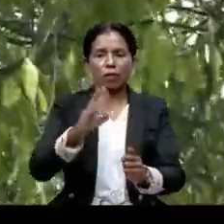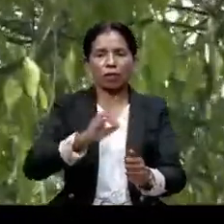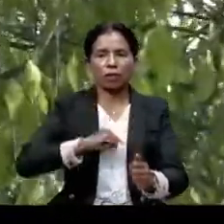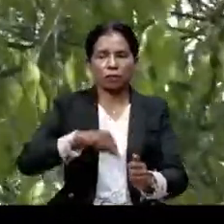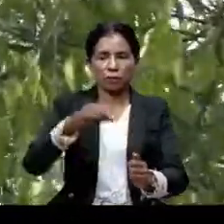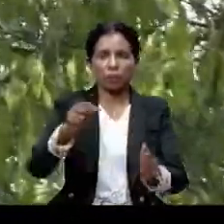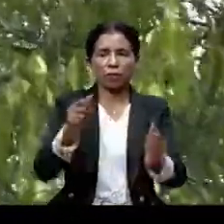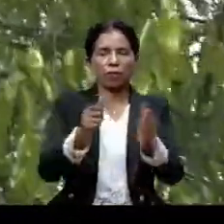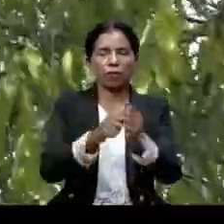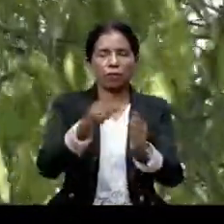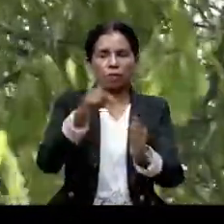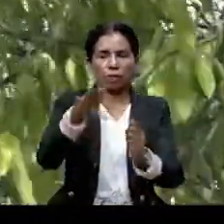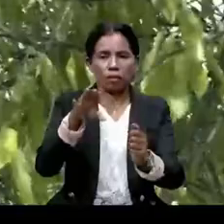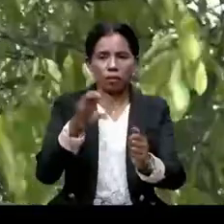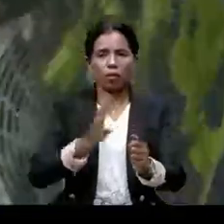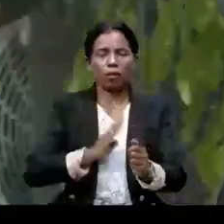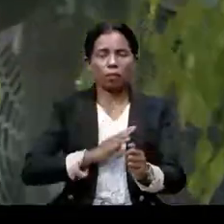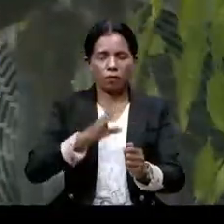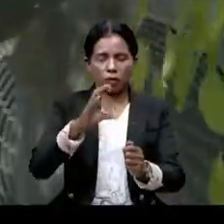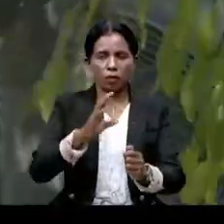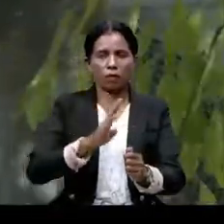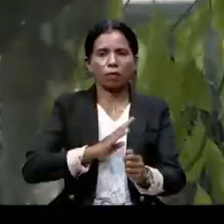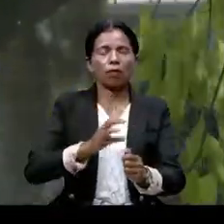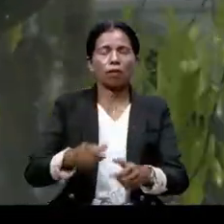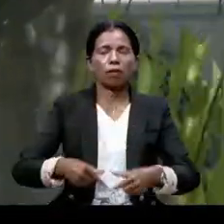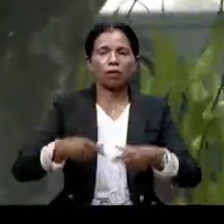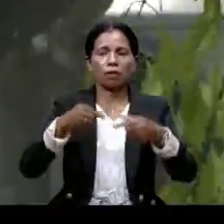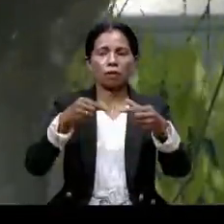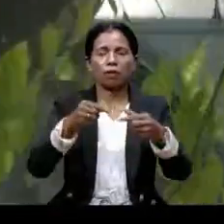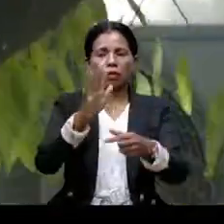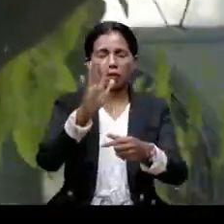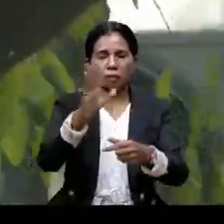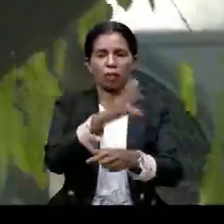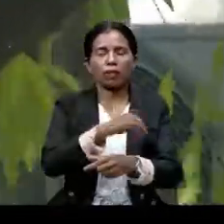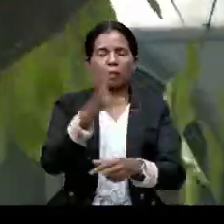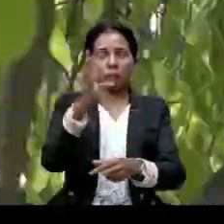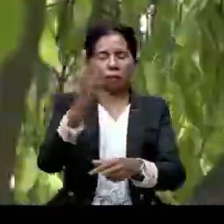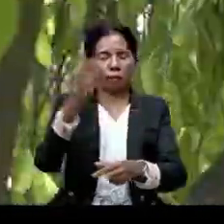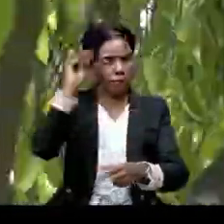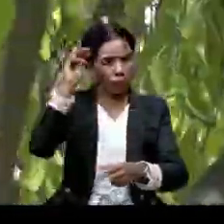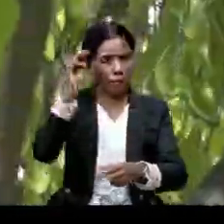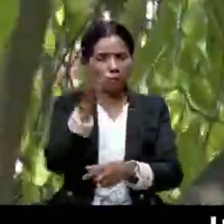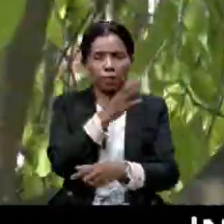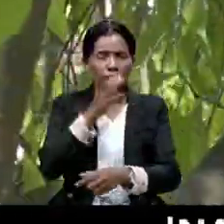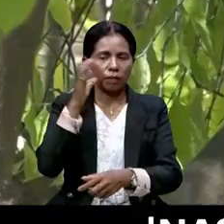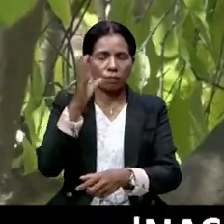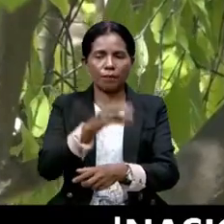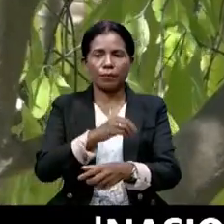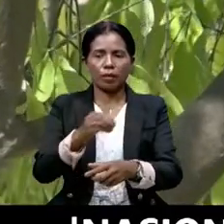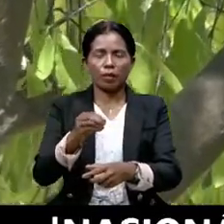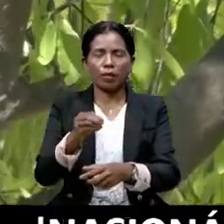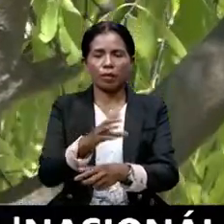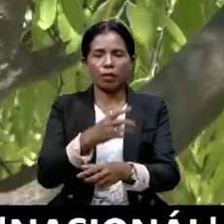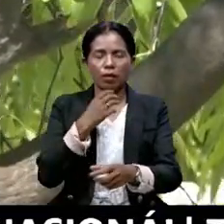hektare liu atusida, iha baukau no balibo entre hektare lima nonen. Ia tinan kotuk, Ministério da Agricultura, Pecuária, Pesca no